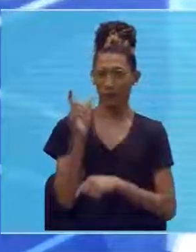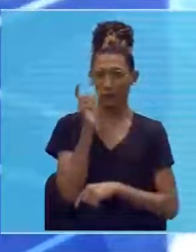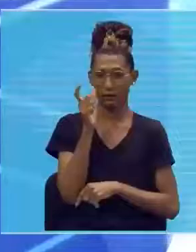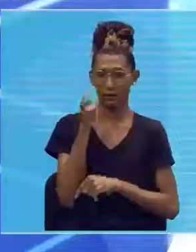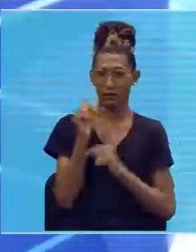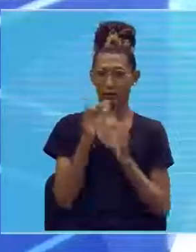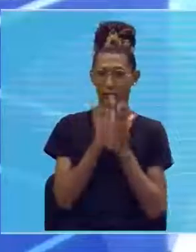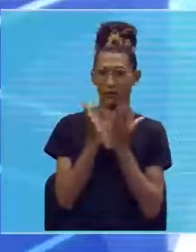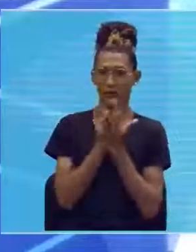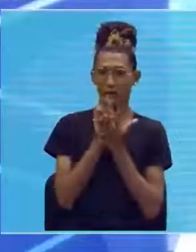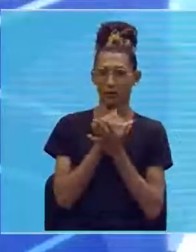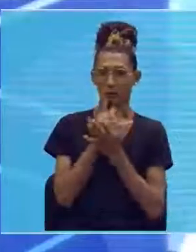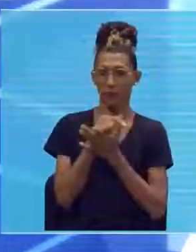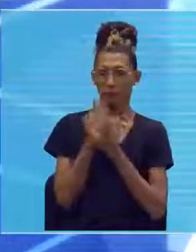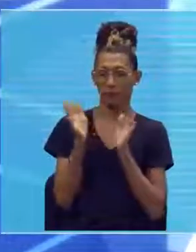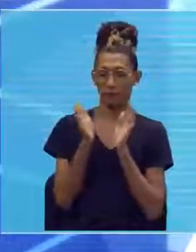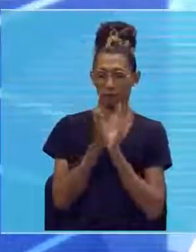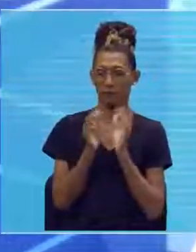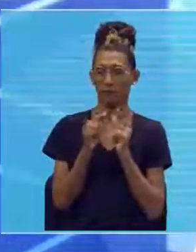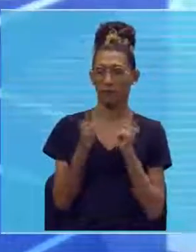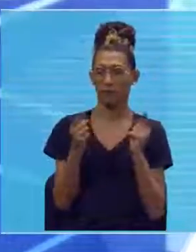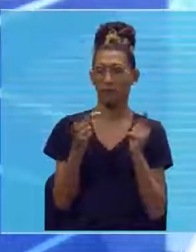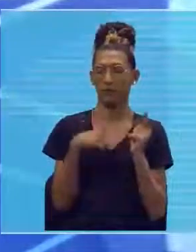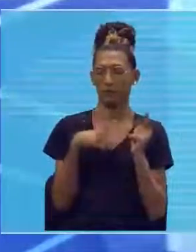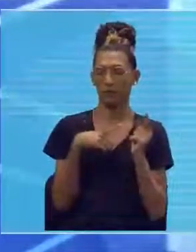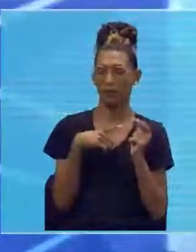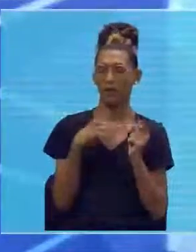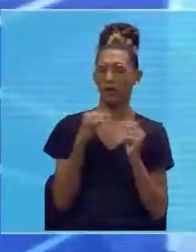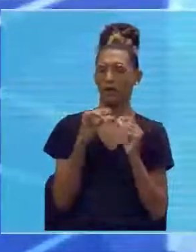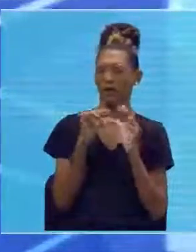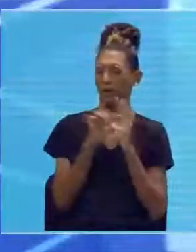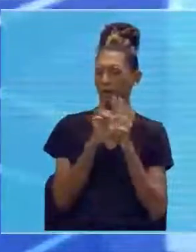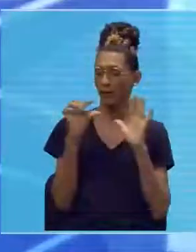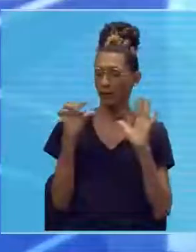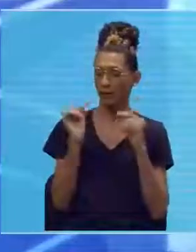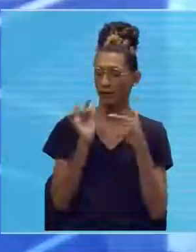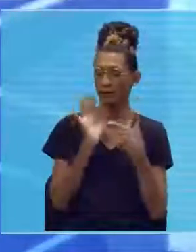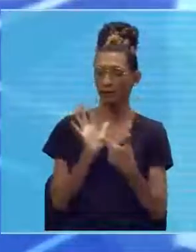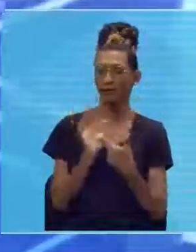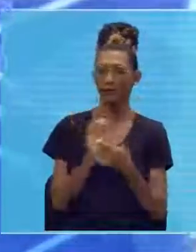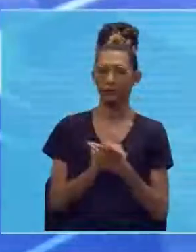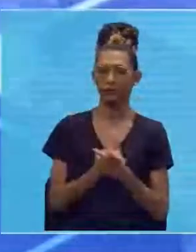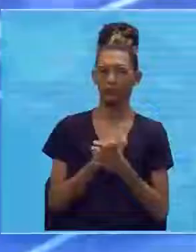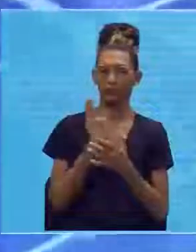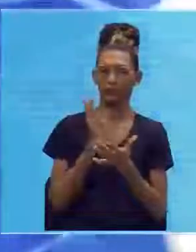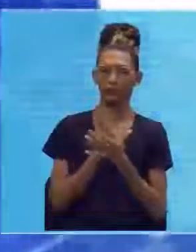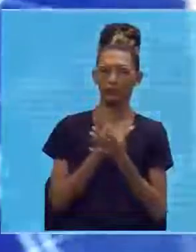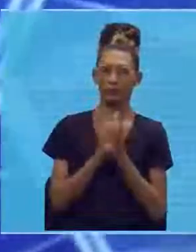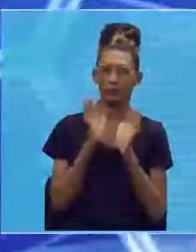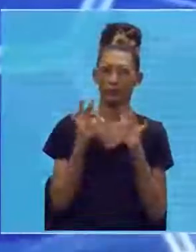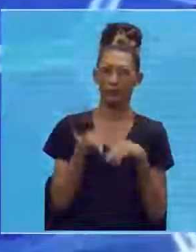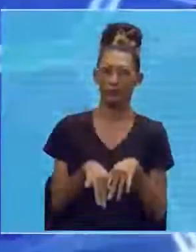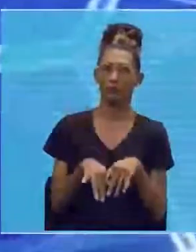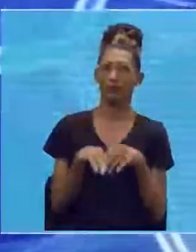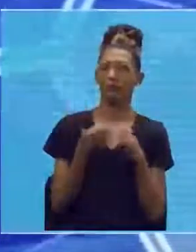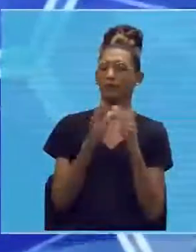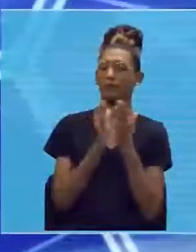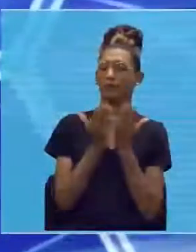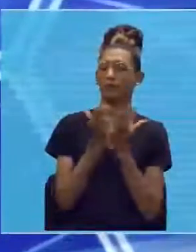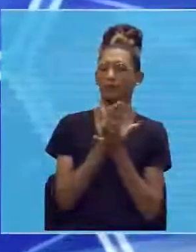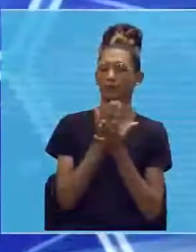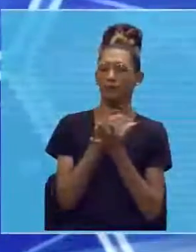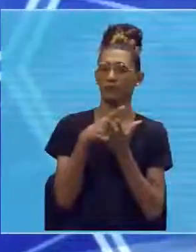ler tudo e o livro é pequeninho rapidinho a gente lê mas eu trouxe só um trechinho para mostrar para vocês tem sempre no final dos livros aqui as cosmovisões